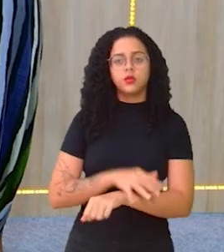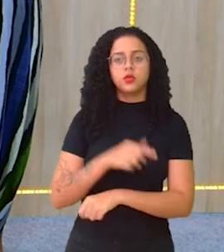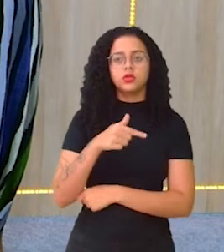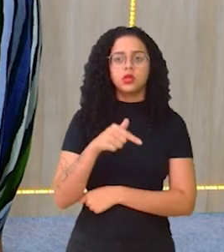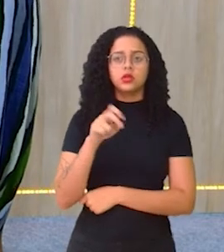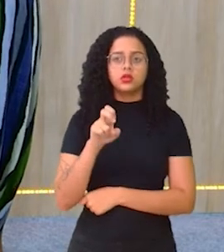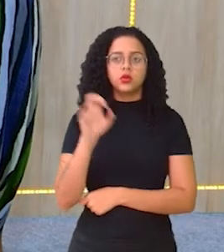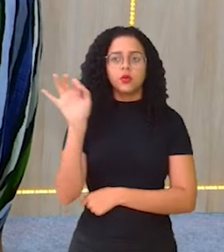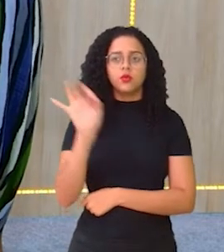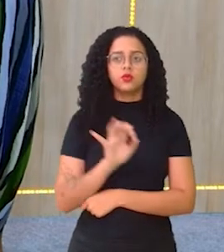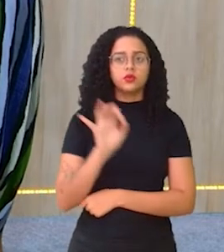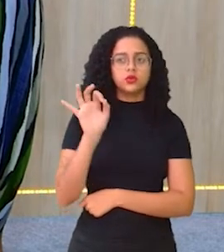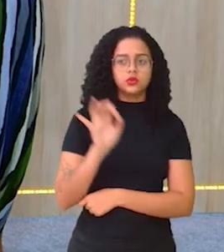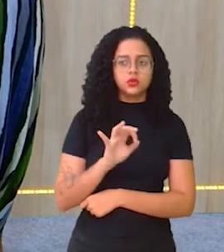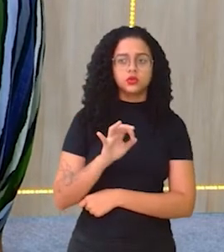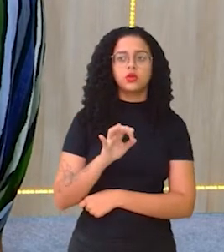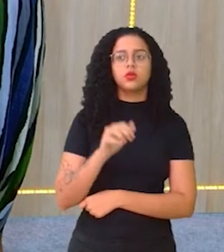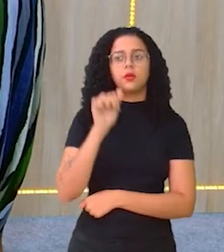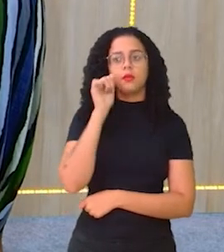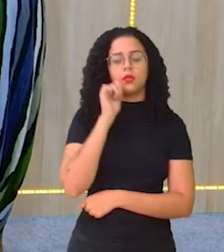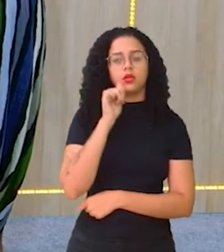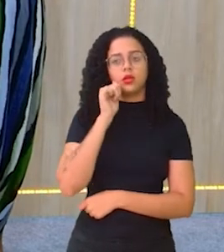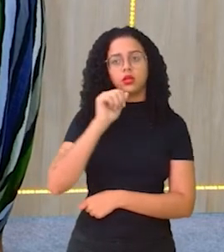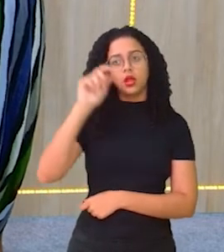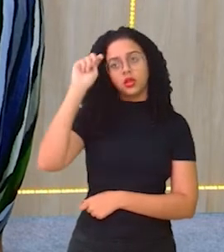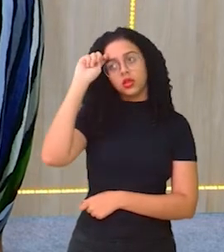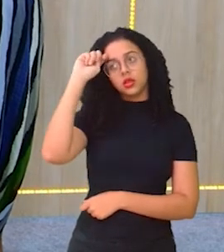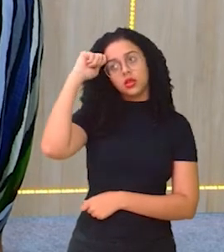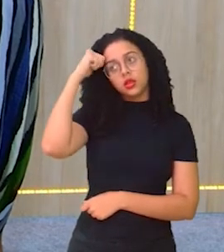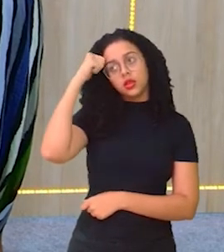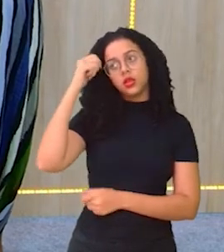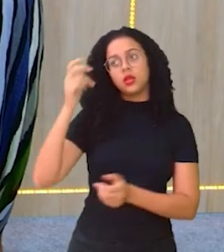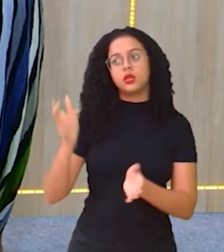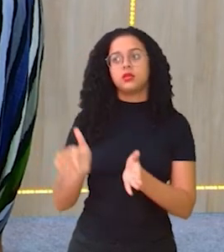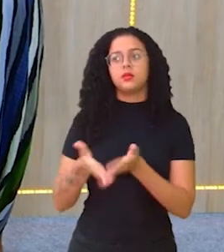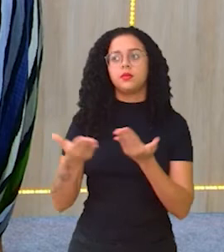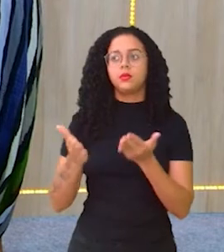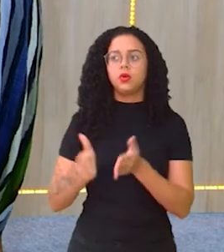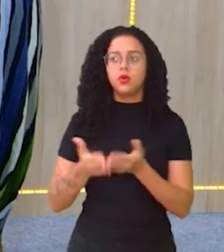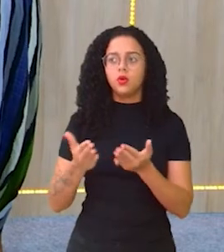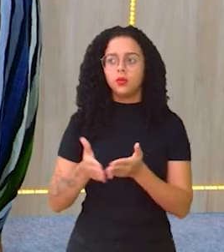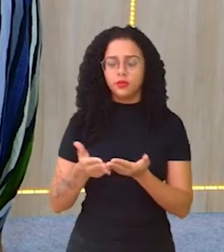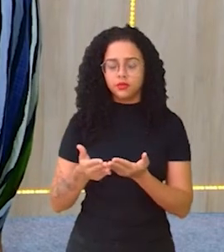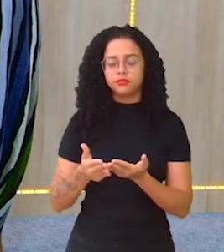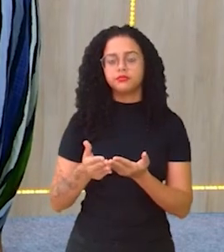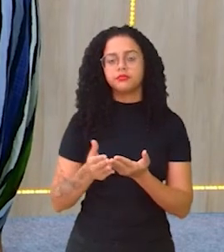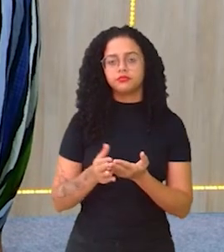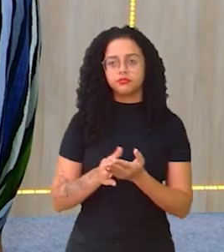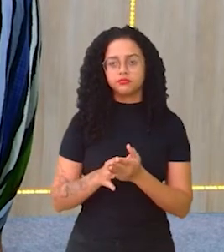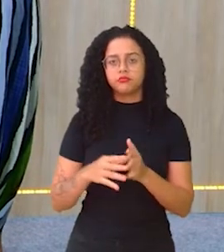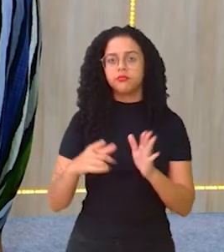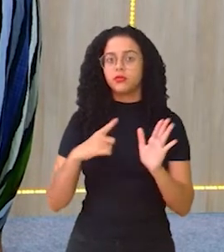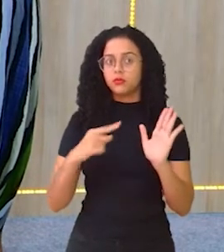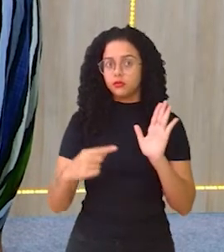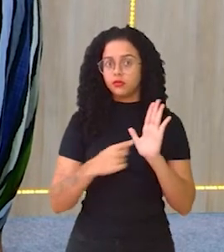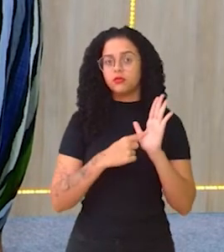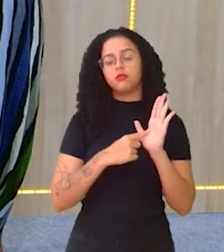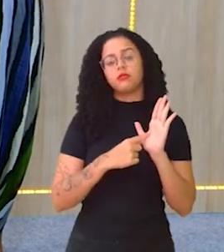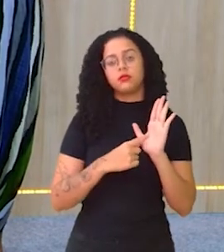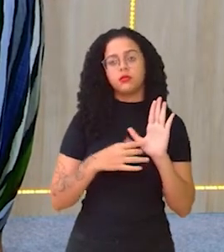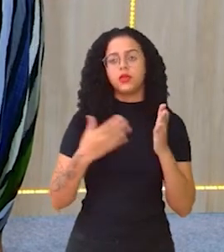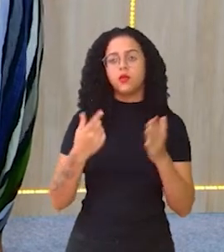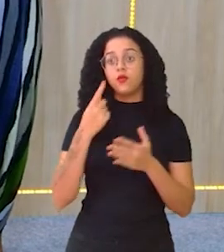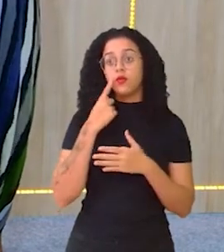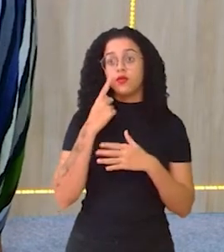75% das vítimas são meninas negras e pobres, das vítimas que são notificadas. Então, vejam